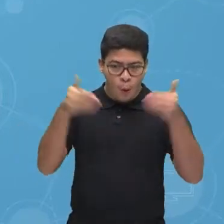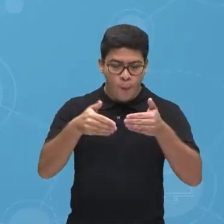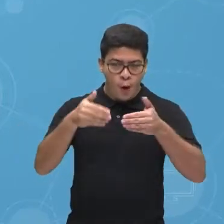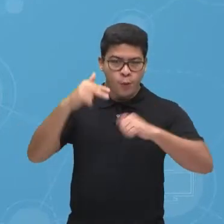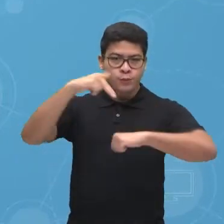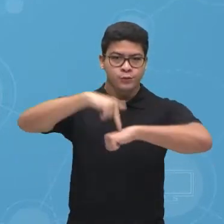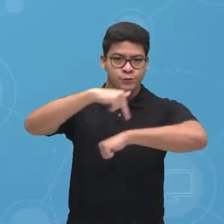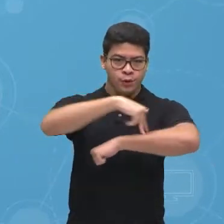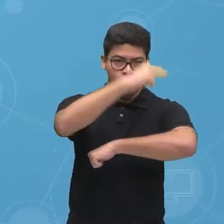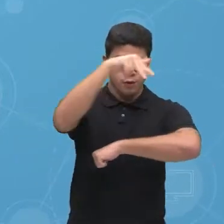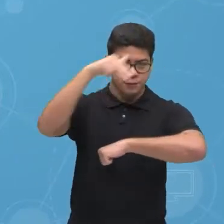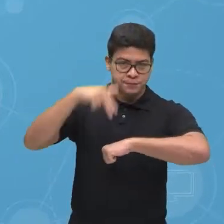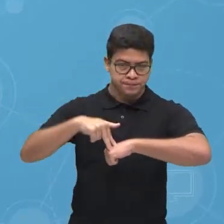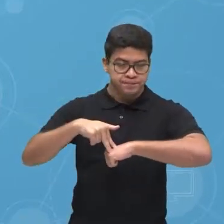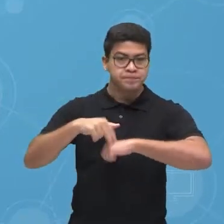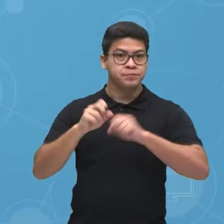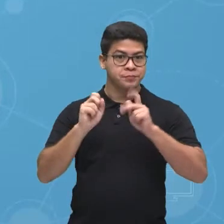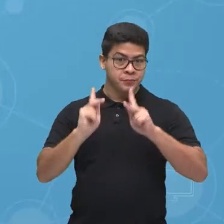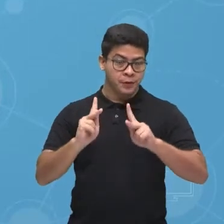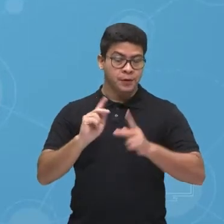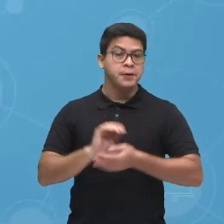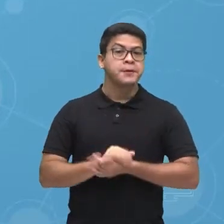são alguns aparelhos. Então,